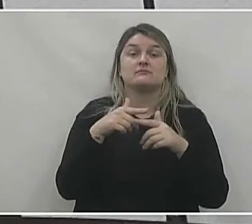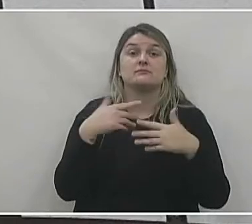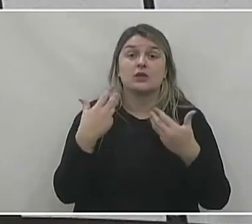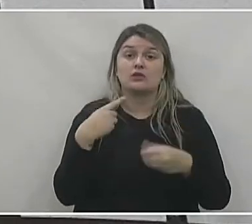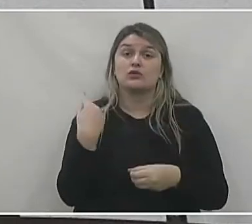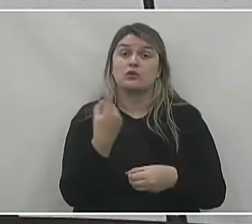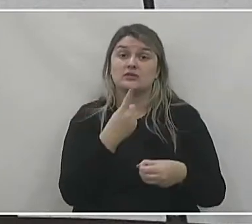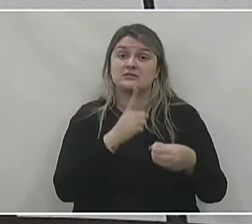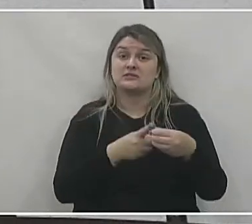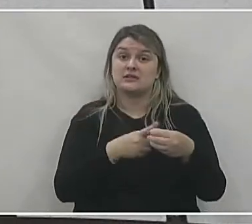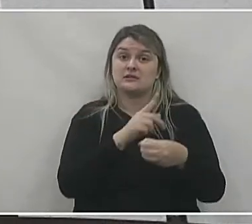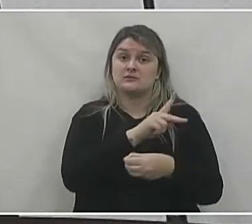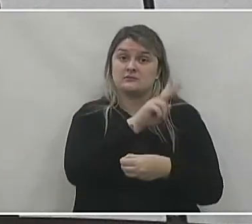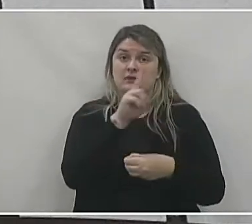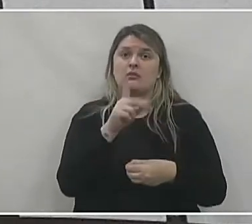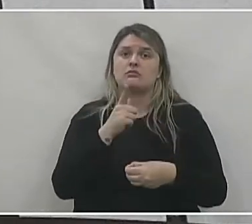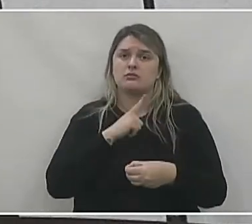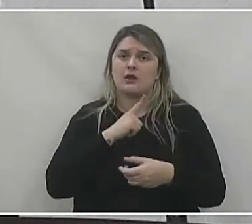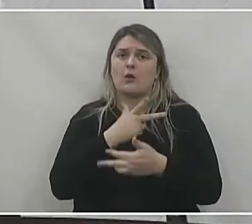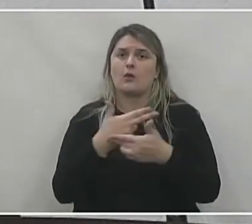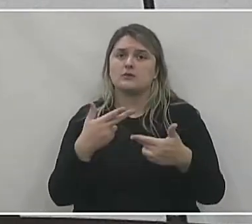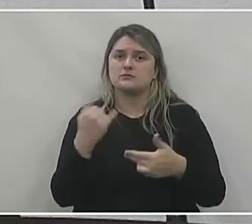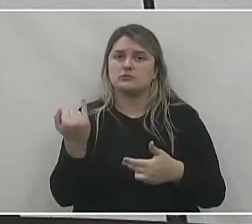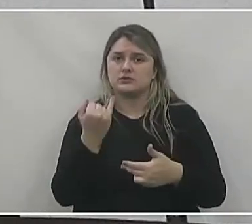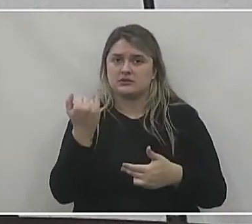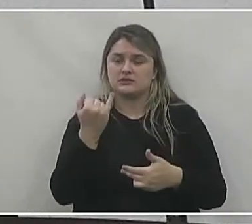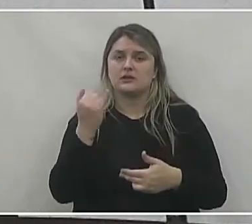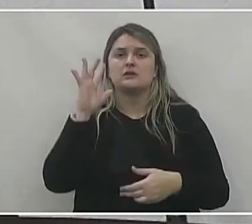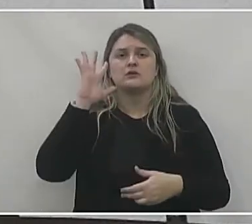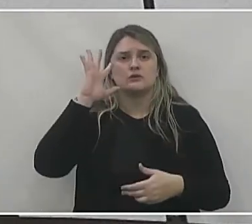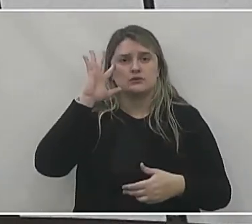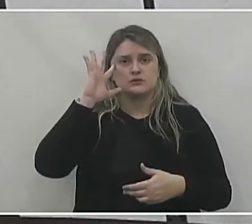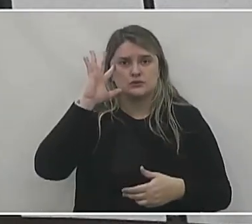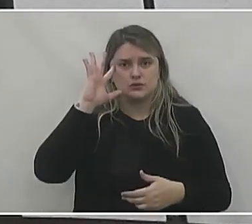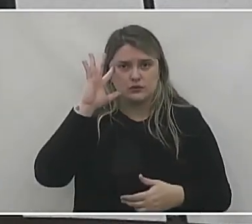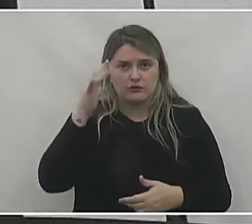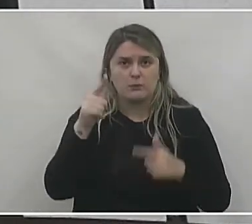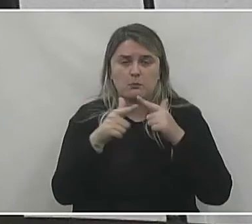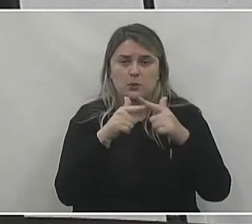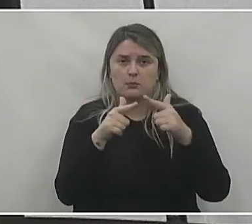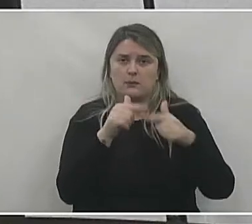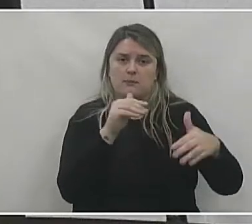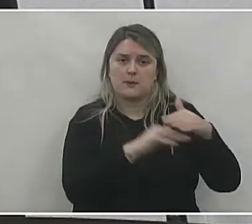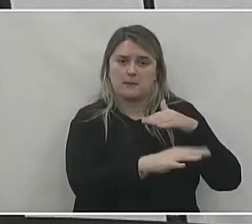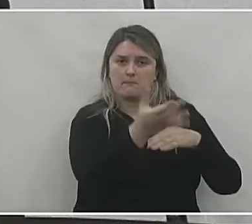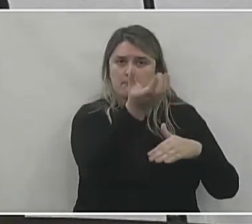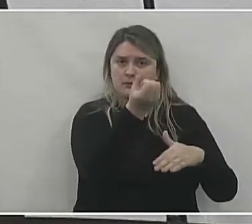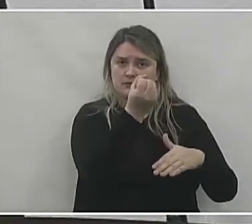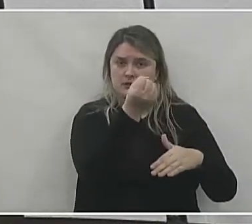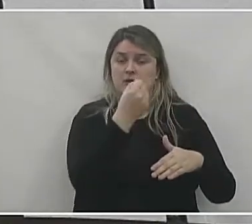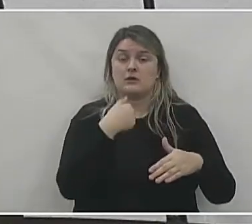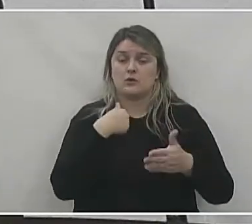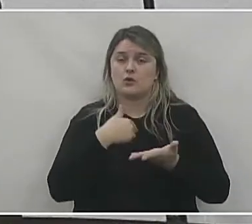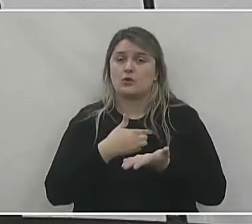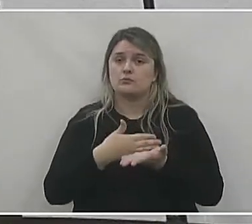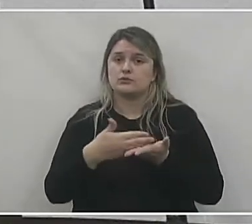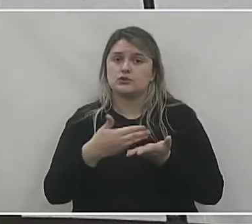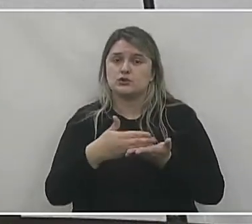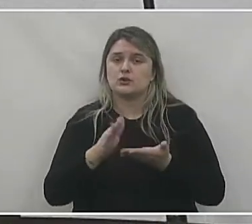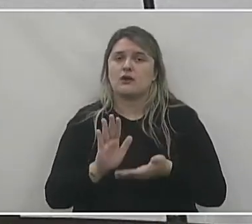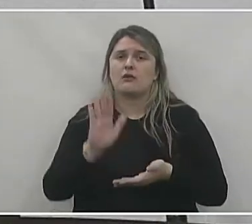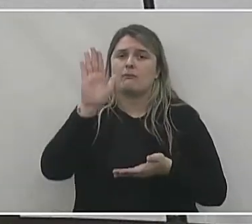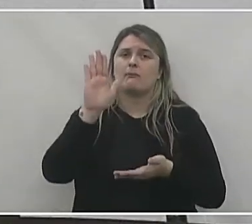nossa União da Vitória tem um passo fundamental, é resolver esse problema do Fundo de Previdência. Eu, quando começou a